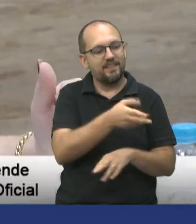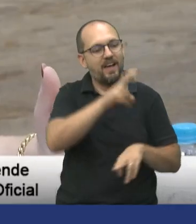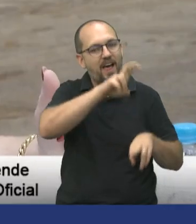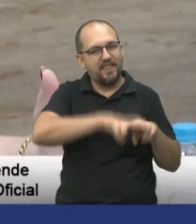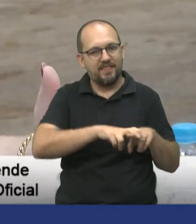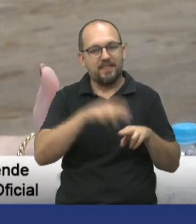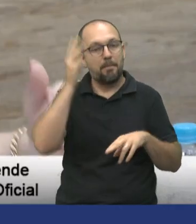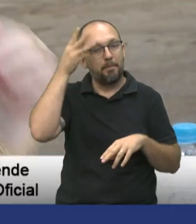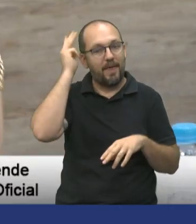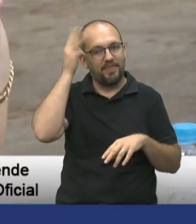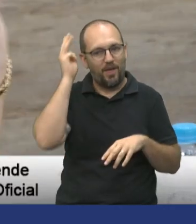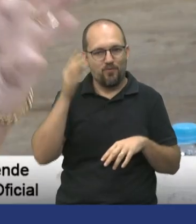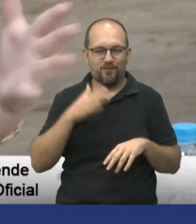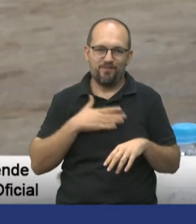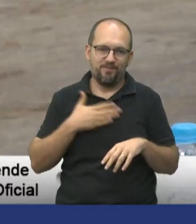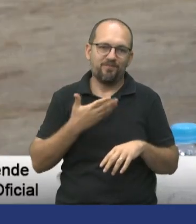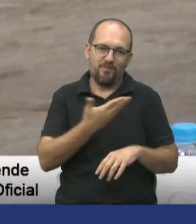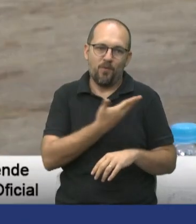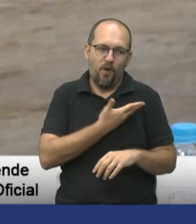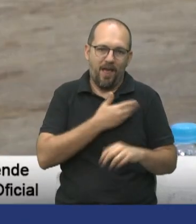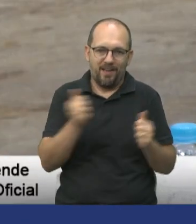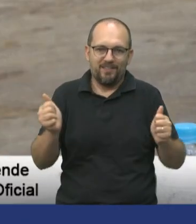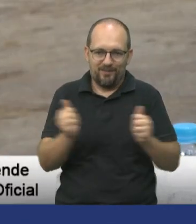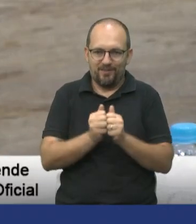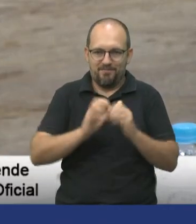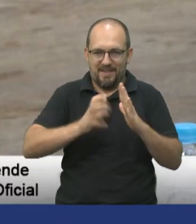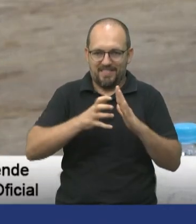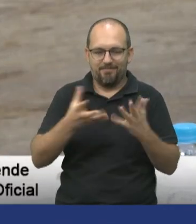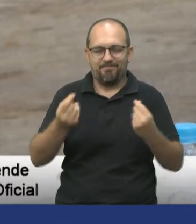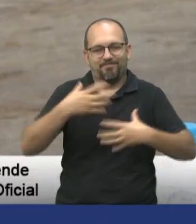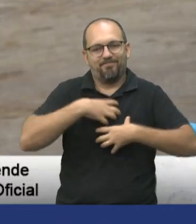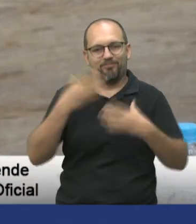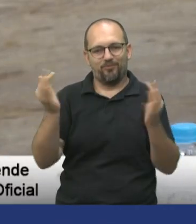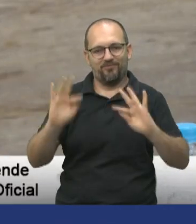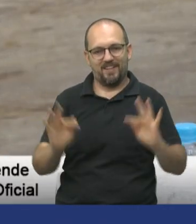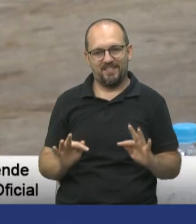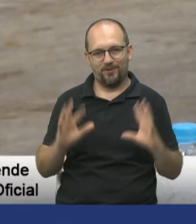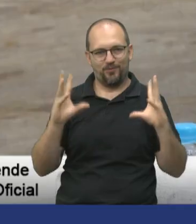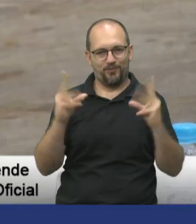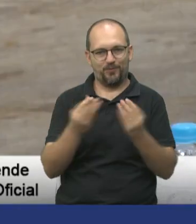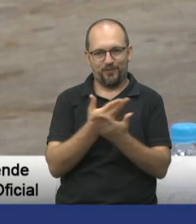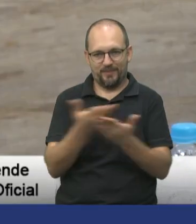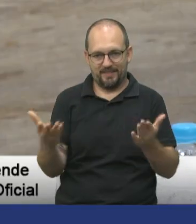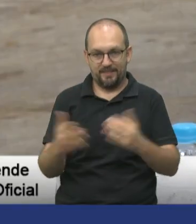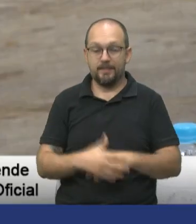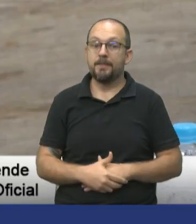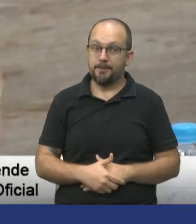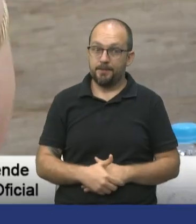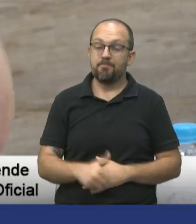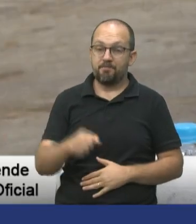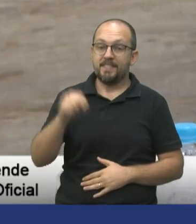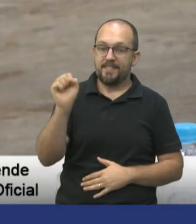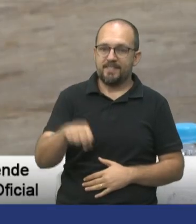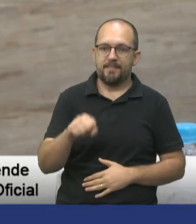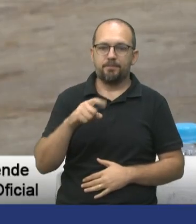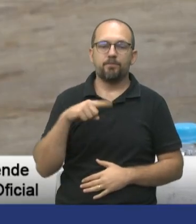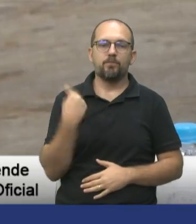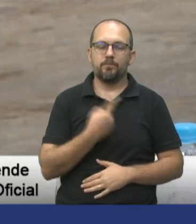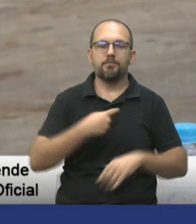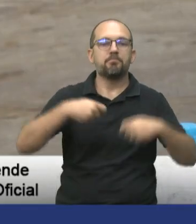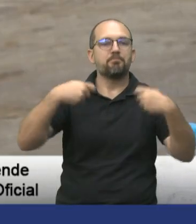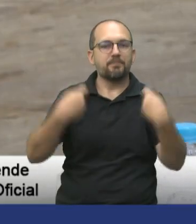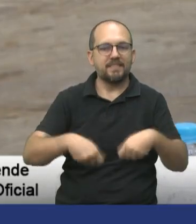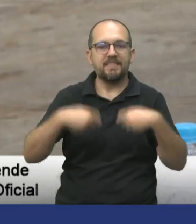de bancada, então fico muito, muito feliz de tudo isso. E sim, nós precisamos